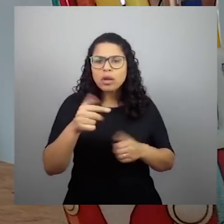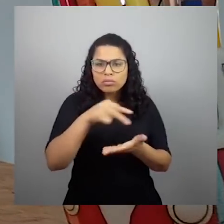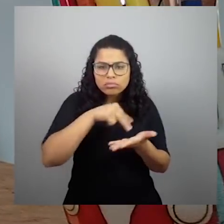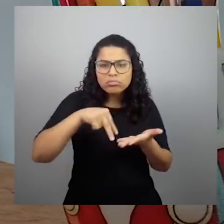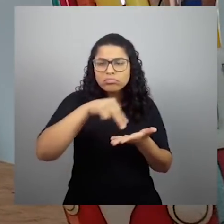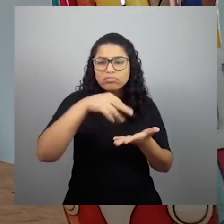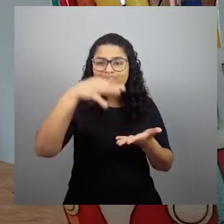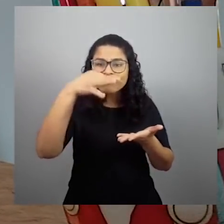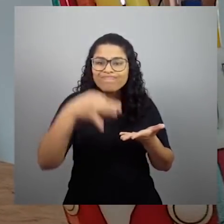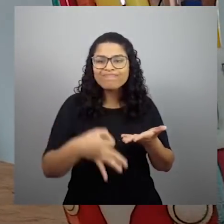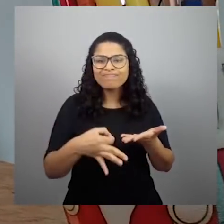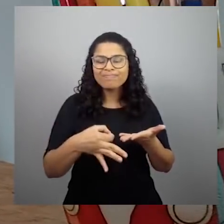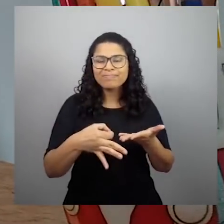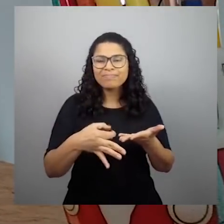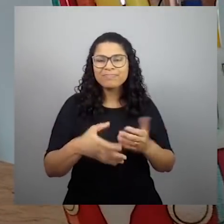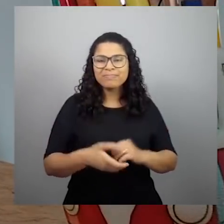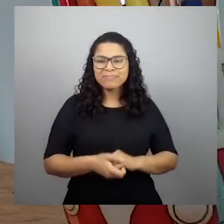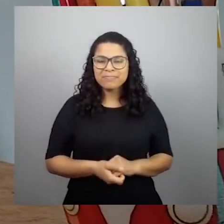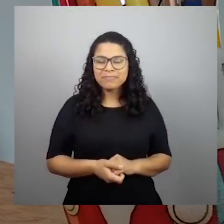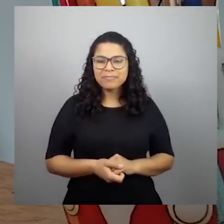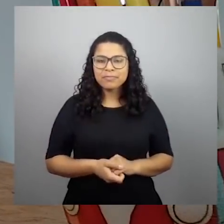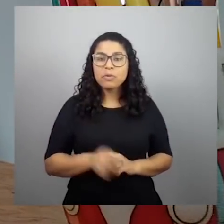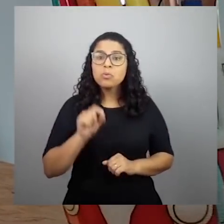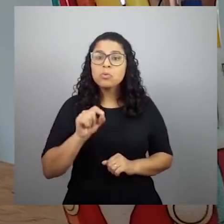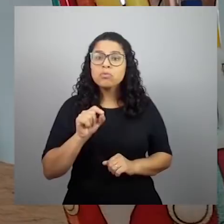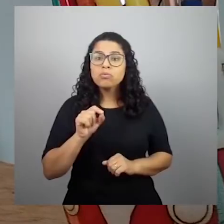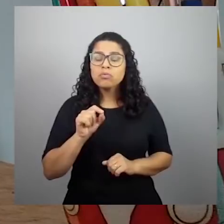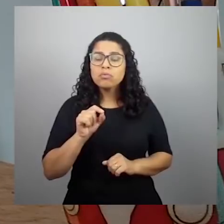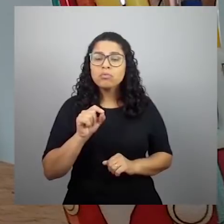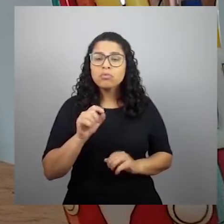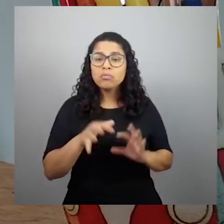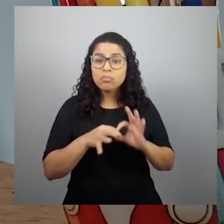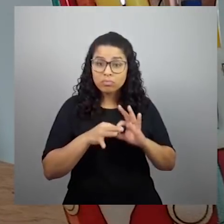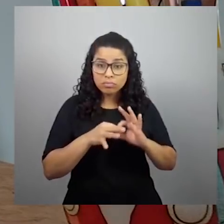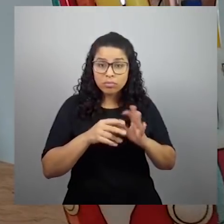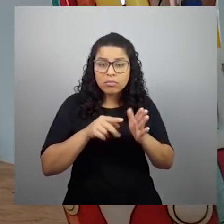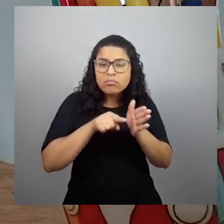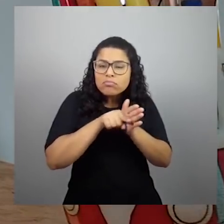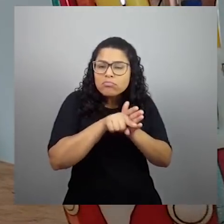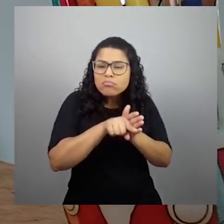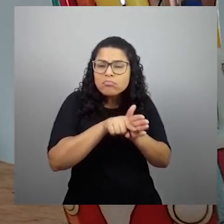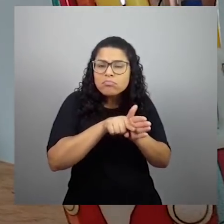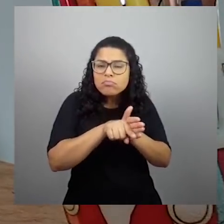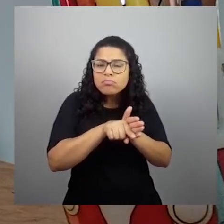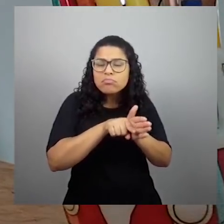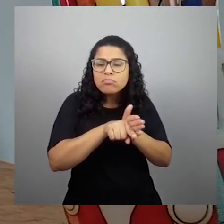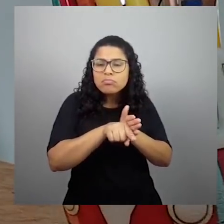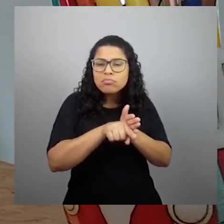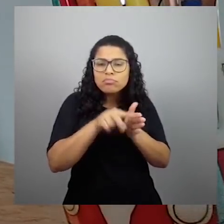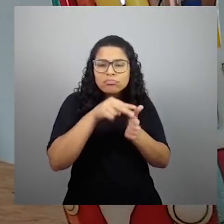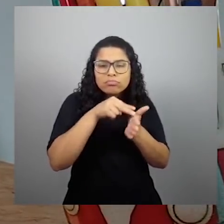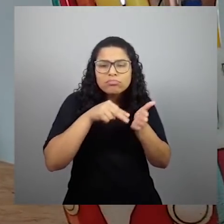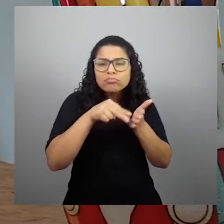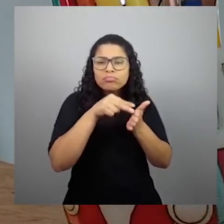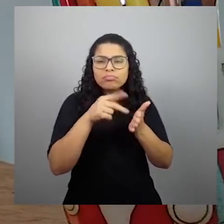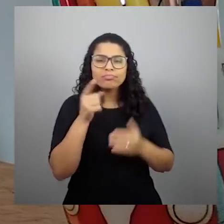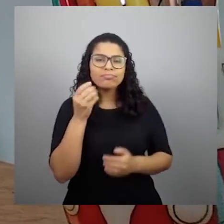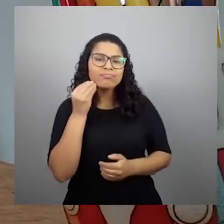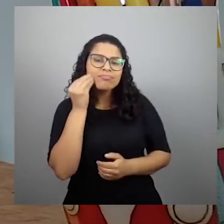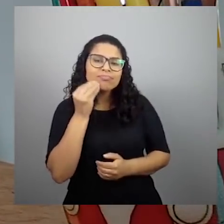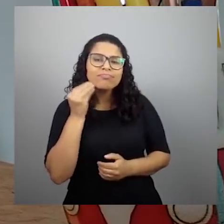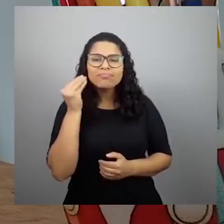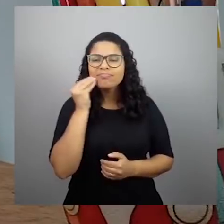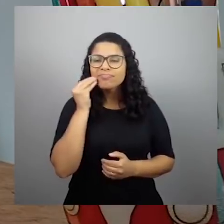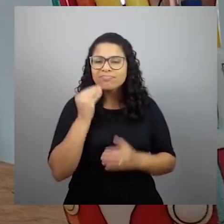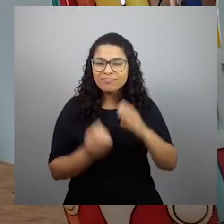passos marcados. Ela tem mais a ver com a investigação, com a experimentação e com a criação a partir do conhecimento que a gente tem